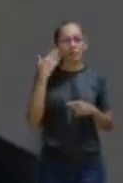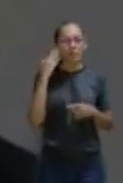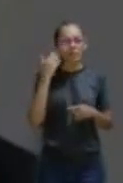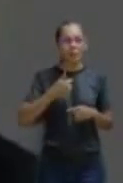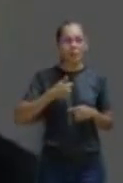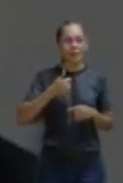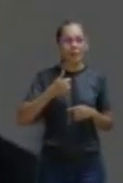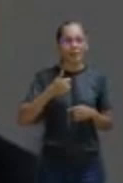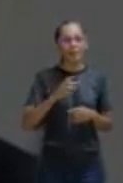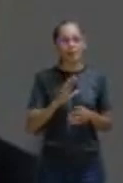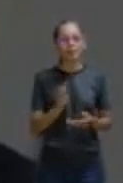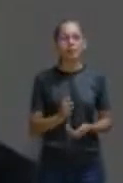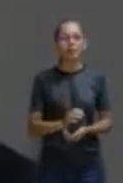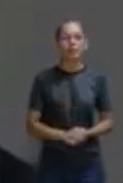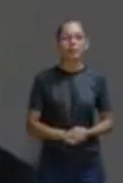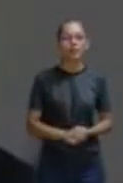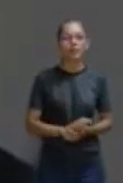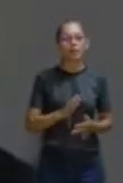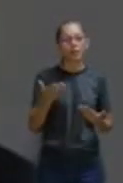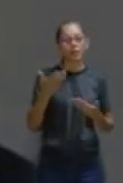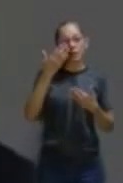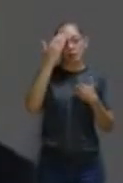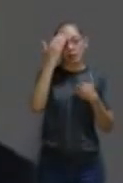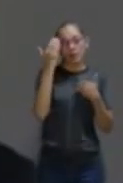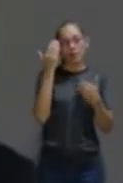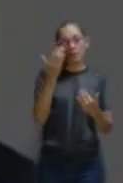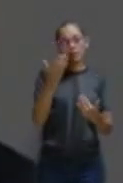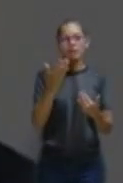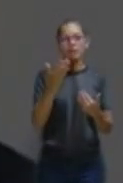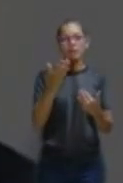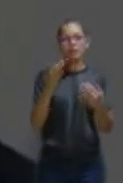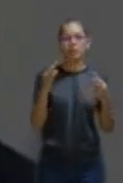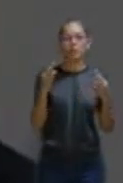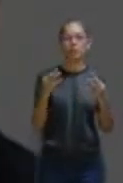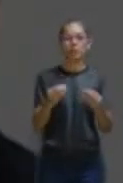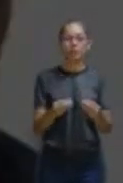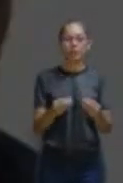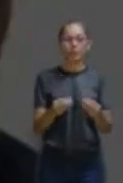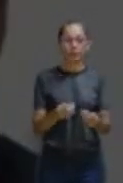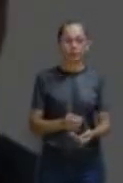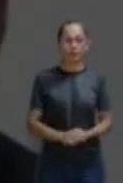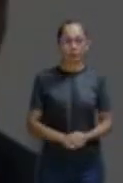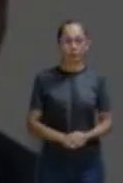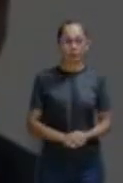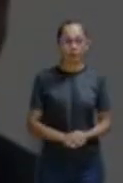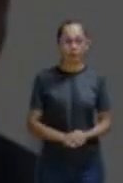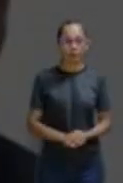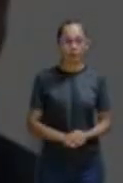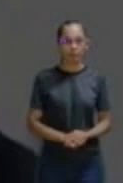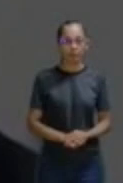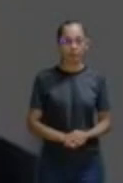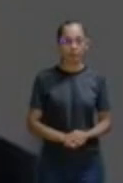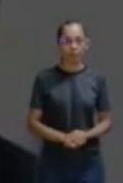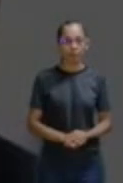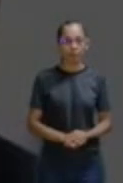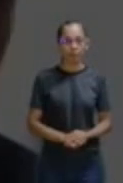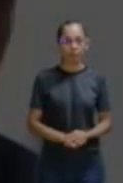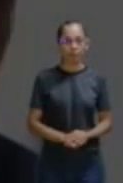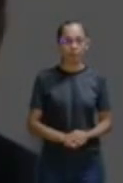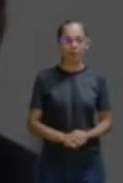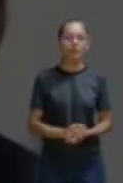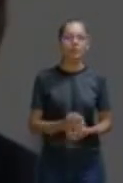Carmo Antônio. Tá? Então, agradecendo a presença de todas e de todos, eu me despeço aqui do Vale do